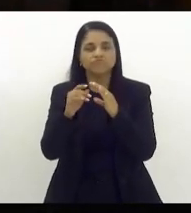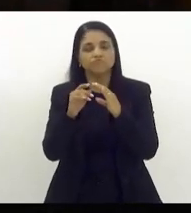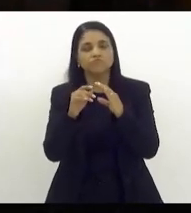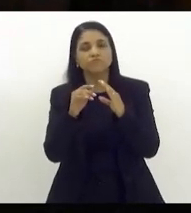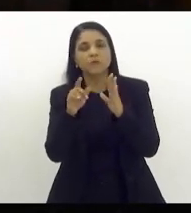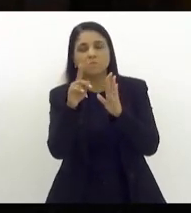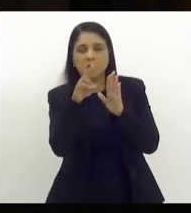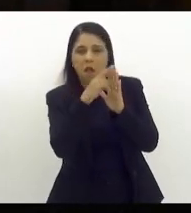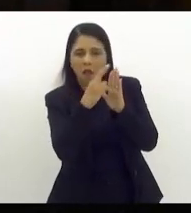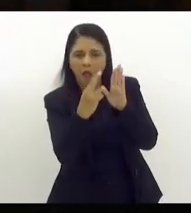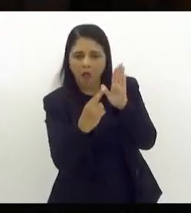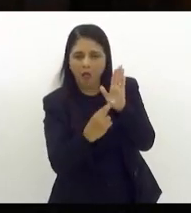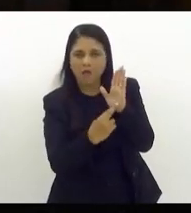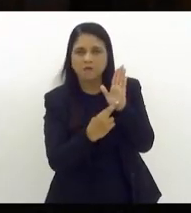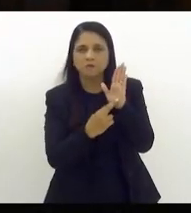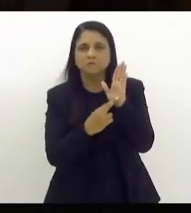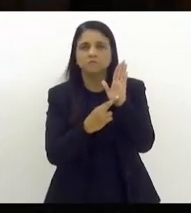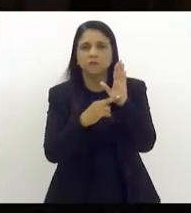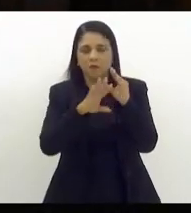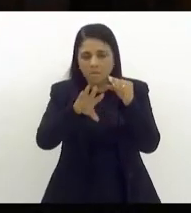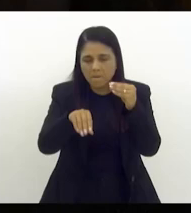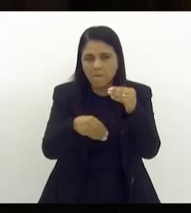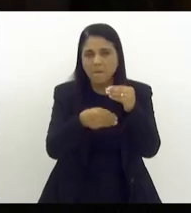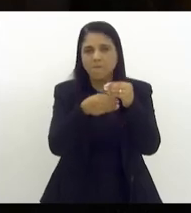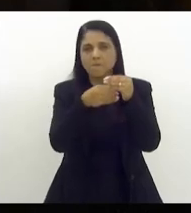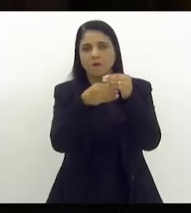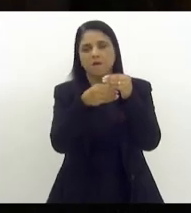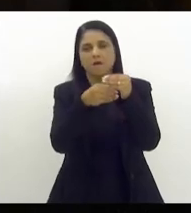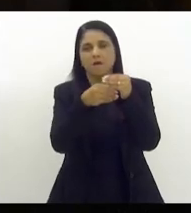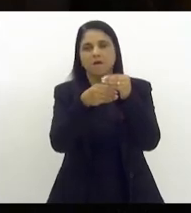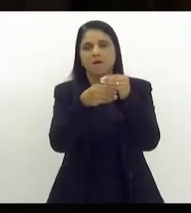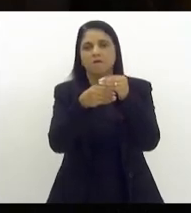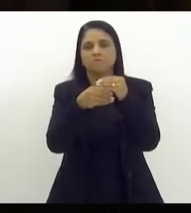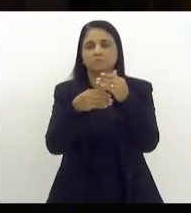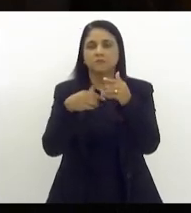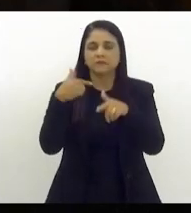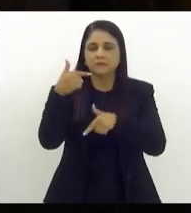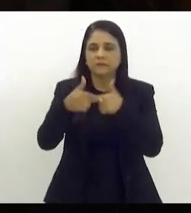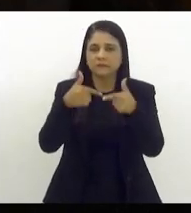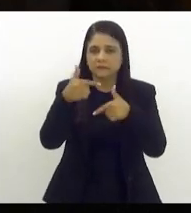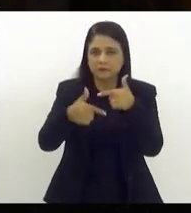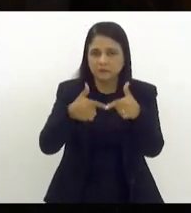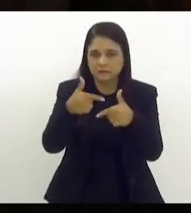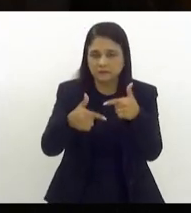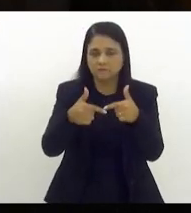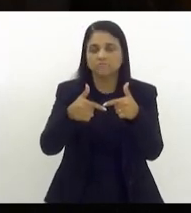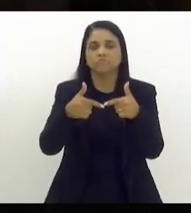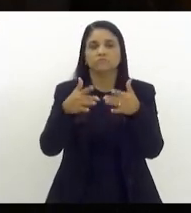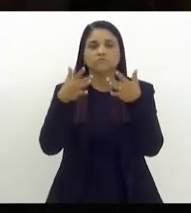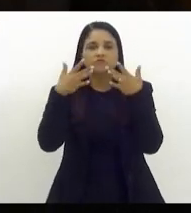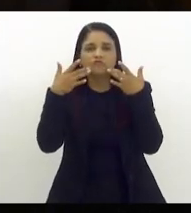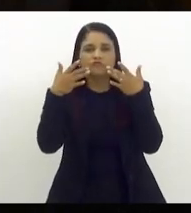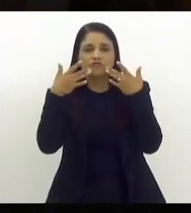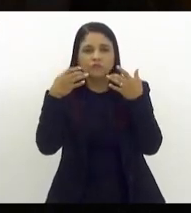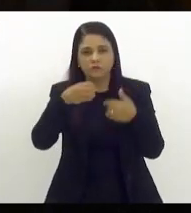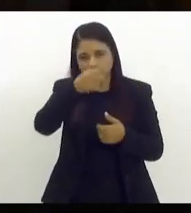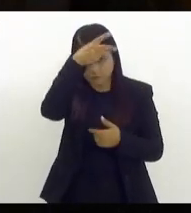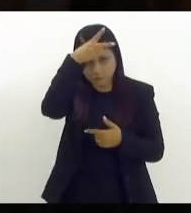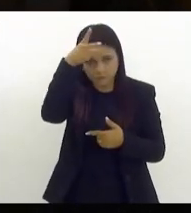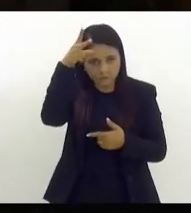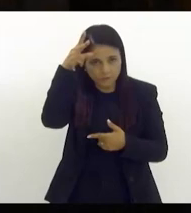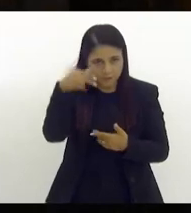para fomentar as atividades da Fundação Teatro Municipal. Primeiro, senhora